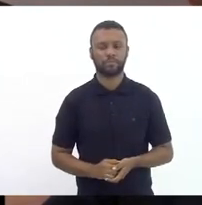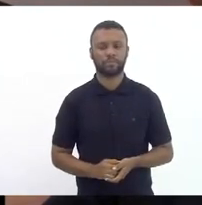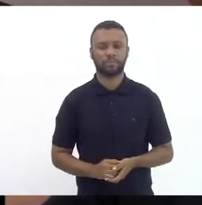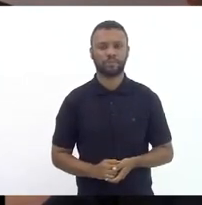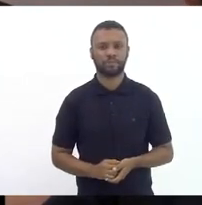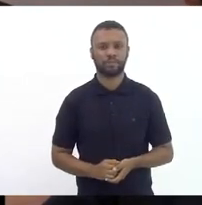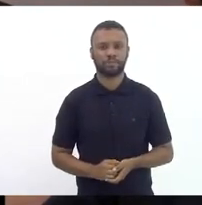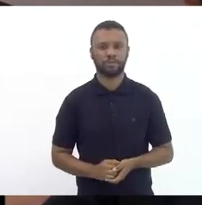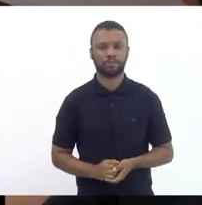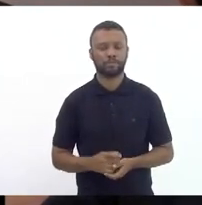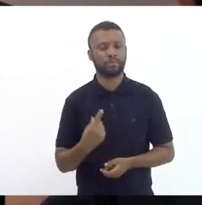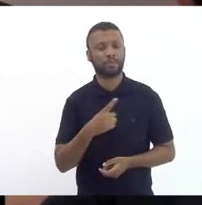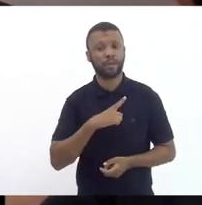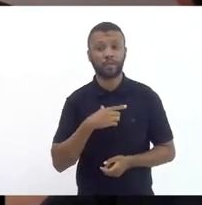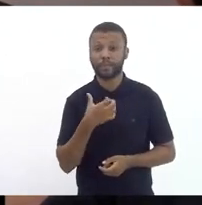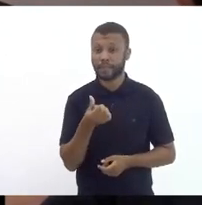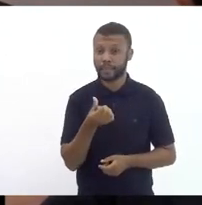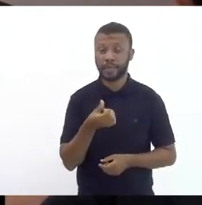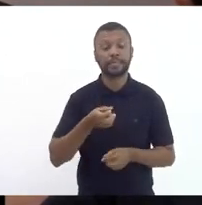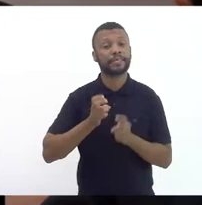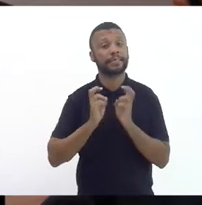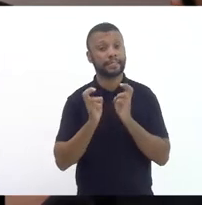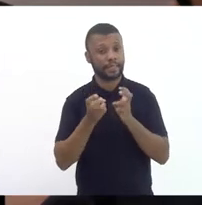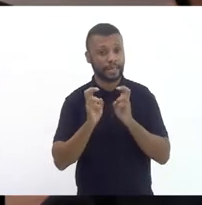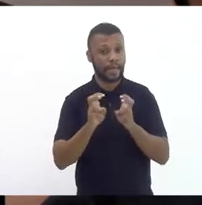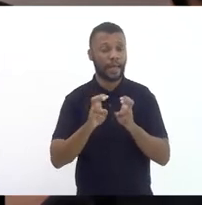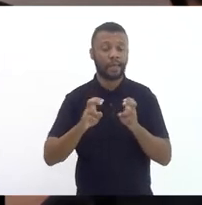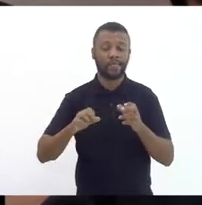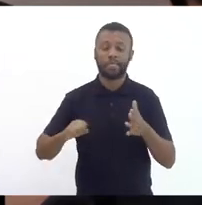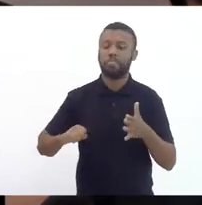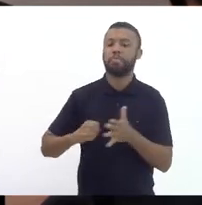Nós temos 6 trens acidentados.